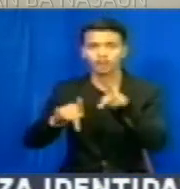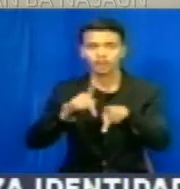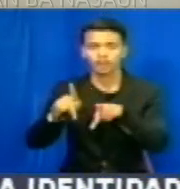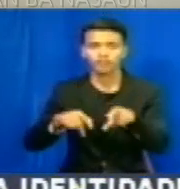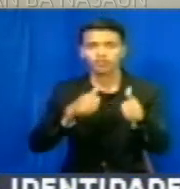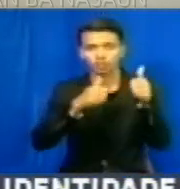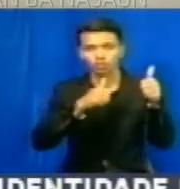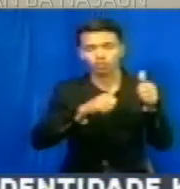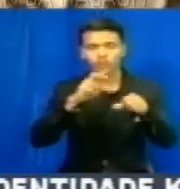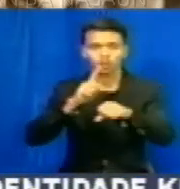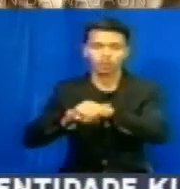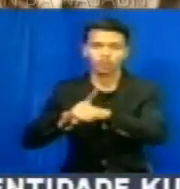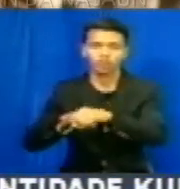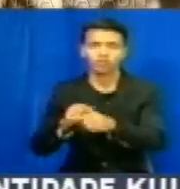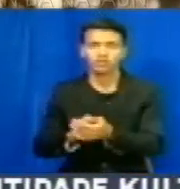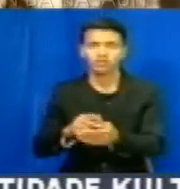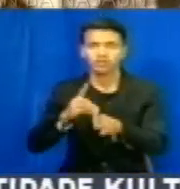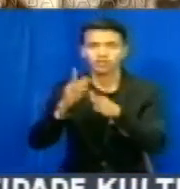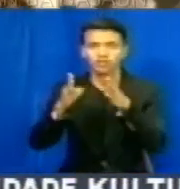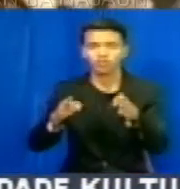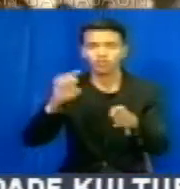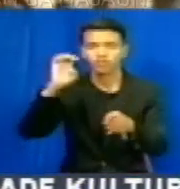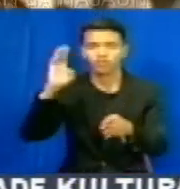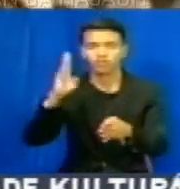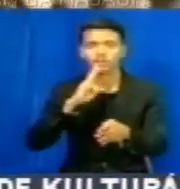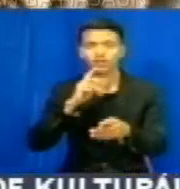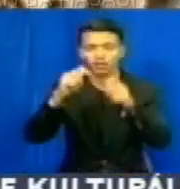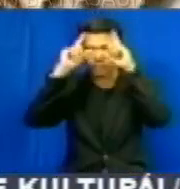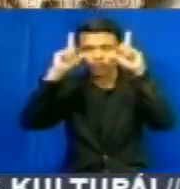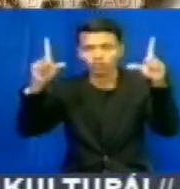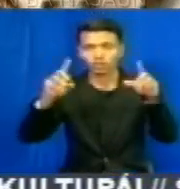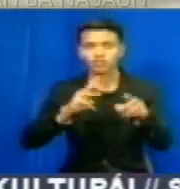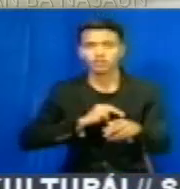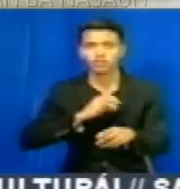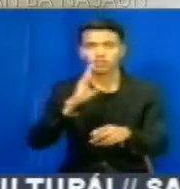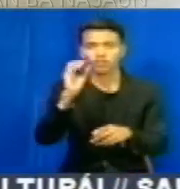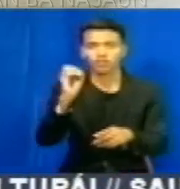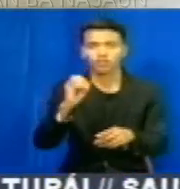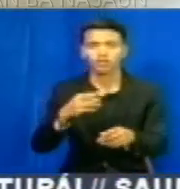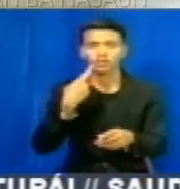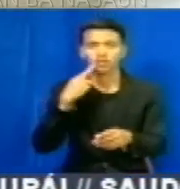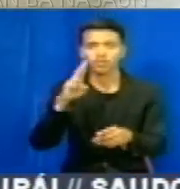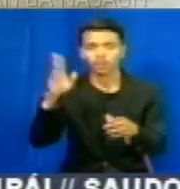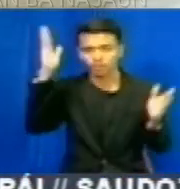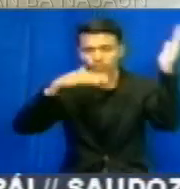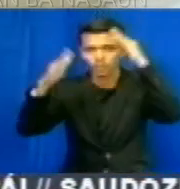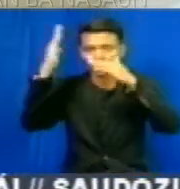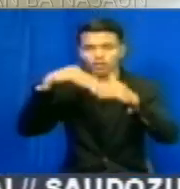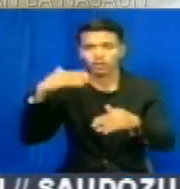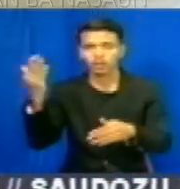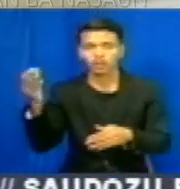lao tiro horas. Diritur B Timor Leste municipio Bobanaro ne informa atu soluciona problema ne ihe